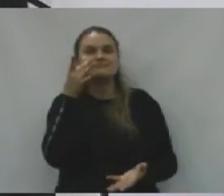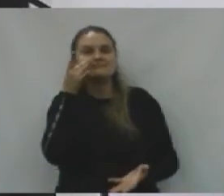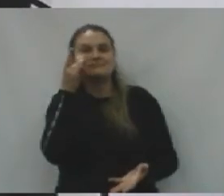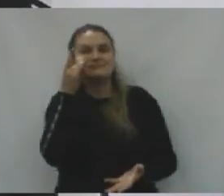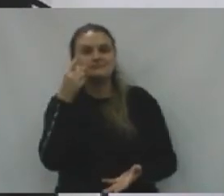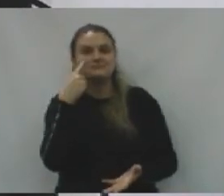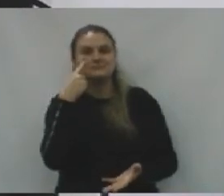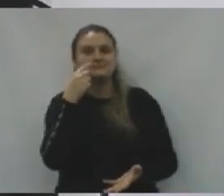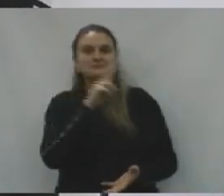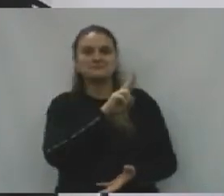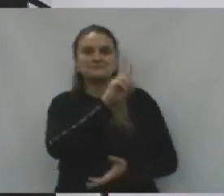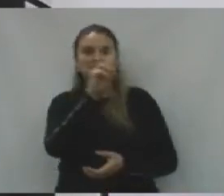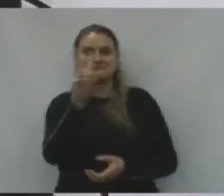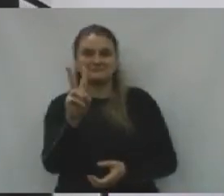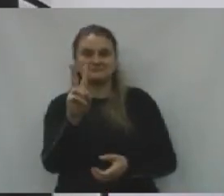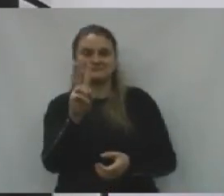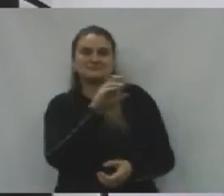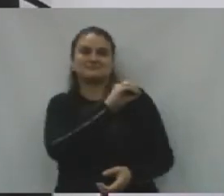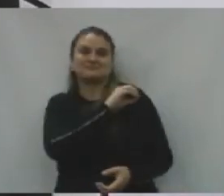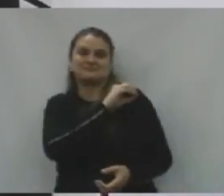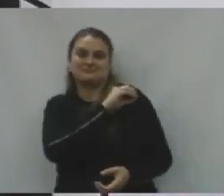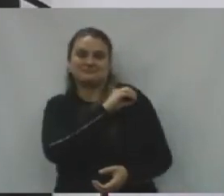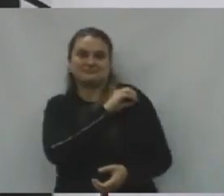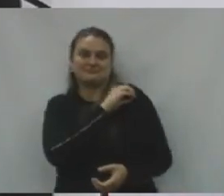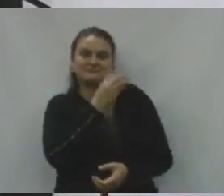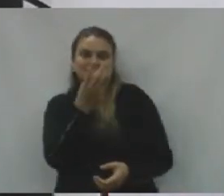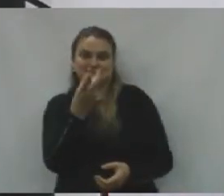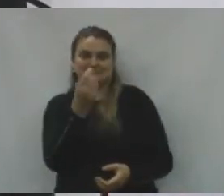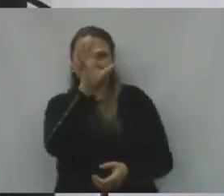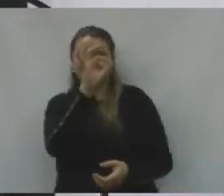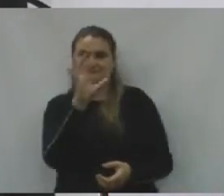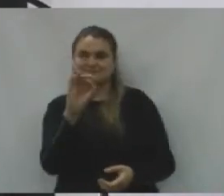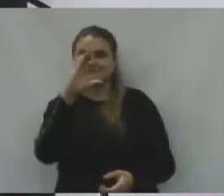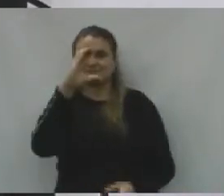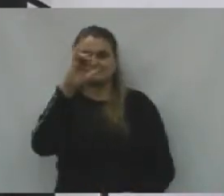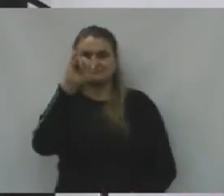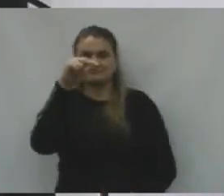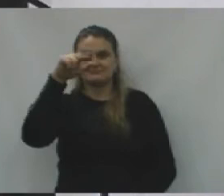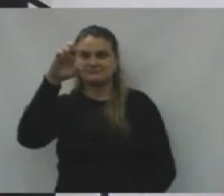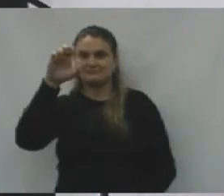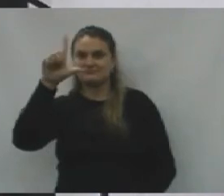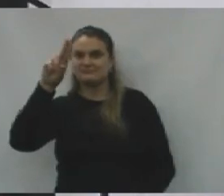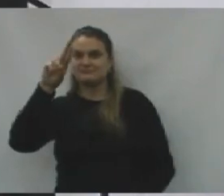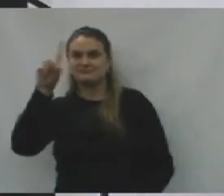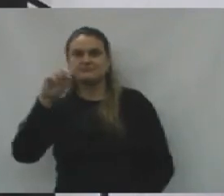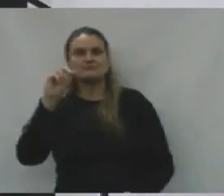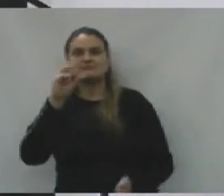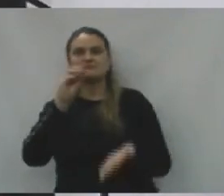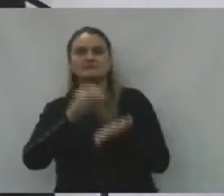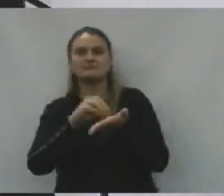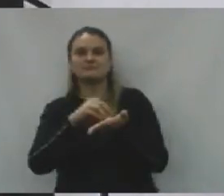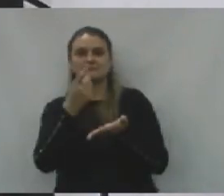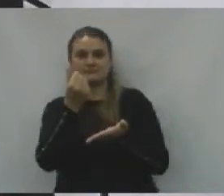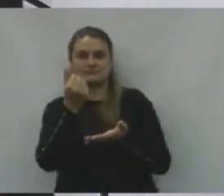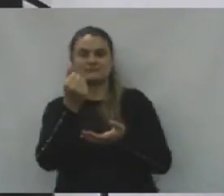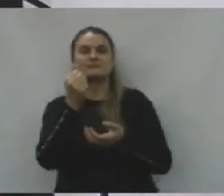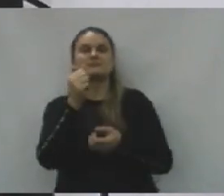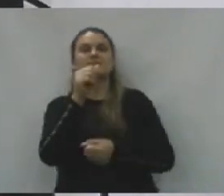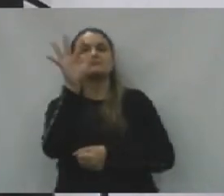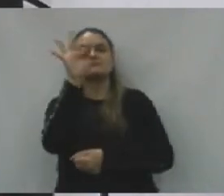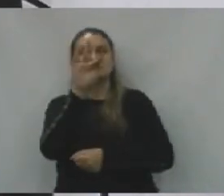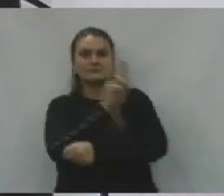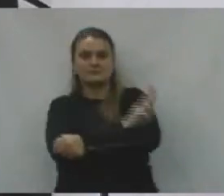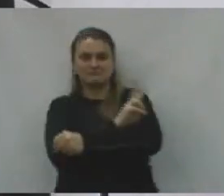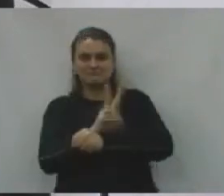Uniuv. Esses números demonstram que a questão do Cineluz não é financeira. A Uniuv tem a